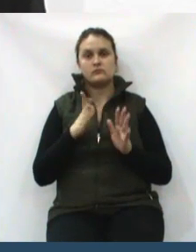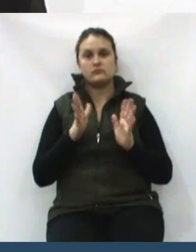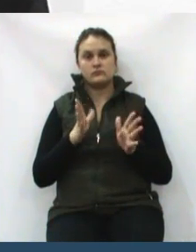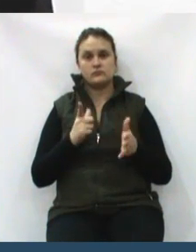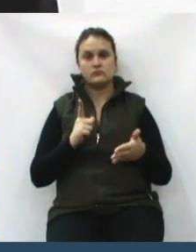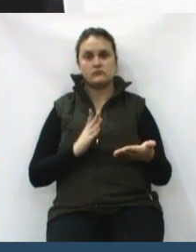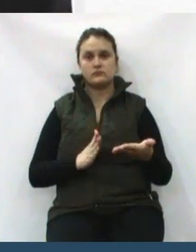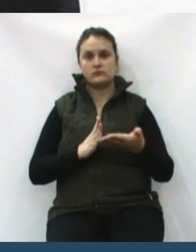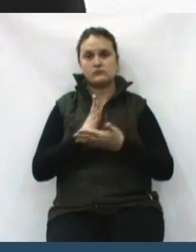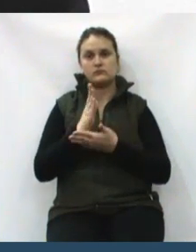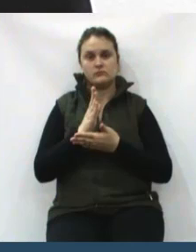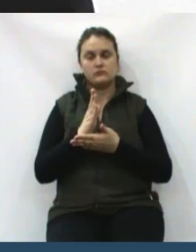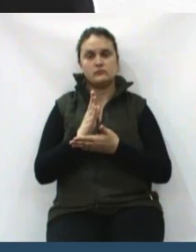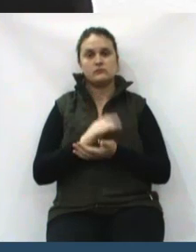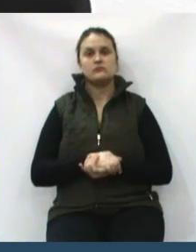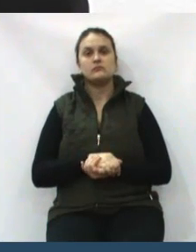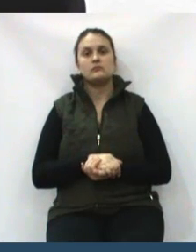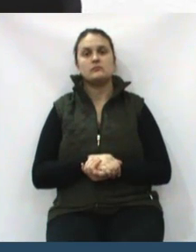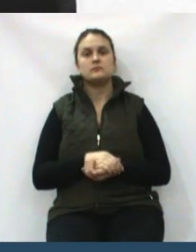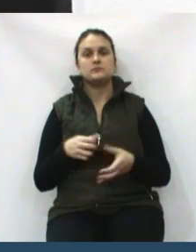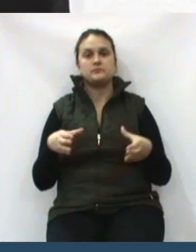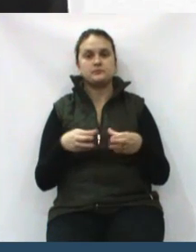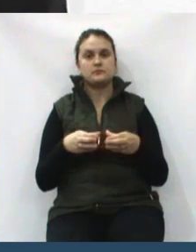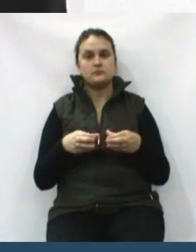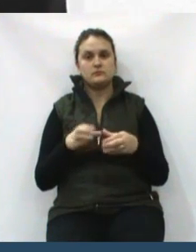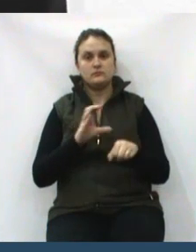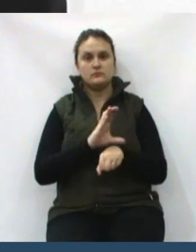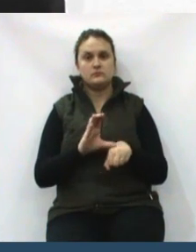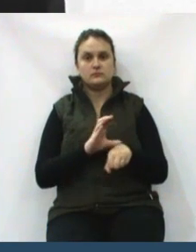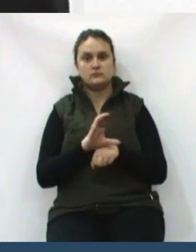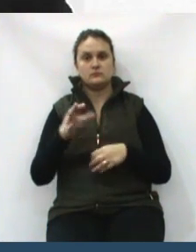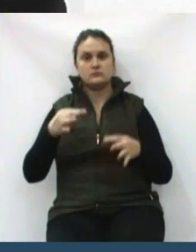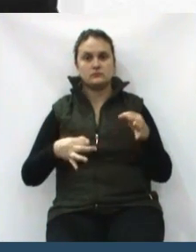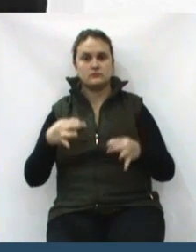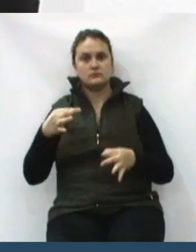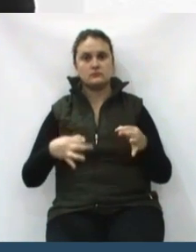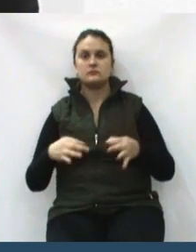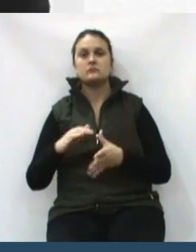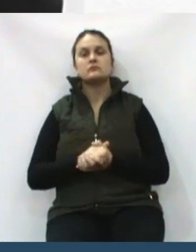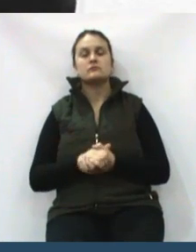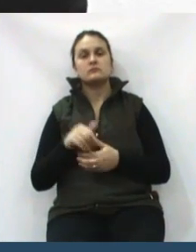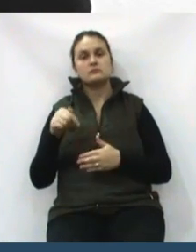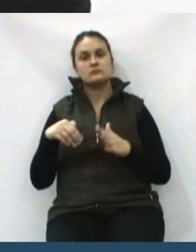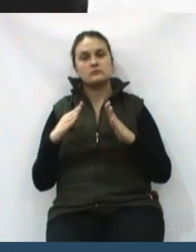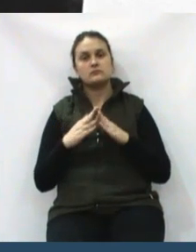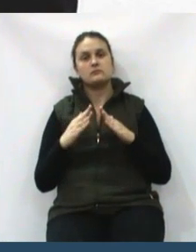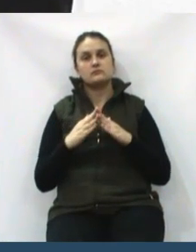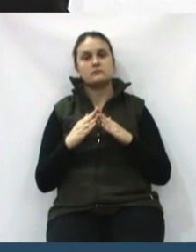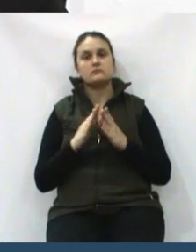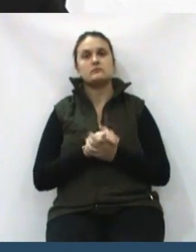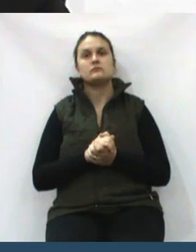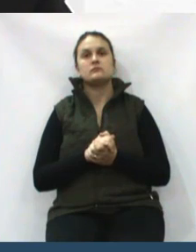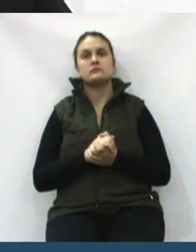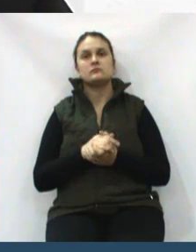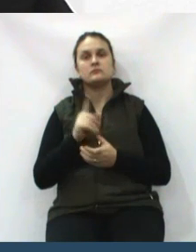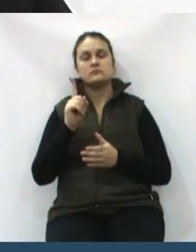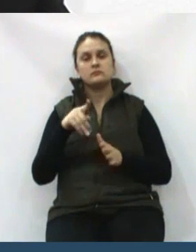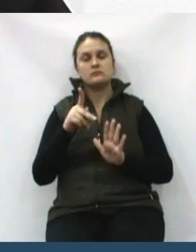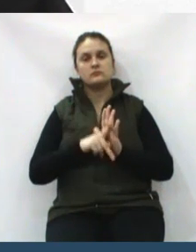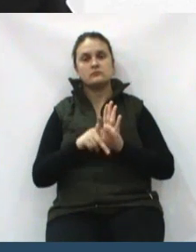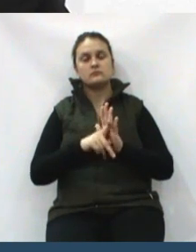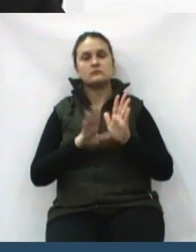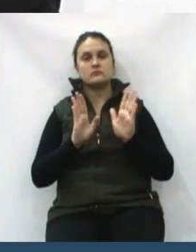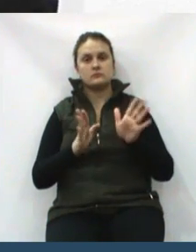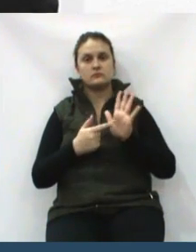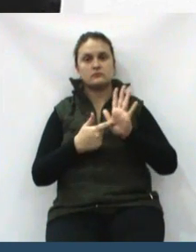teve aprovação pela Comissão de Constituição e Justiça desta Casa, é um projeto que eu já